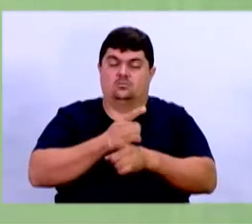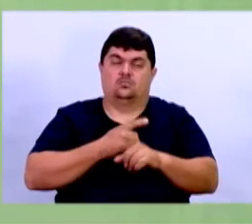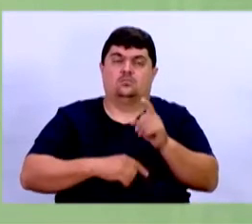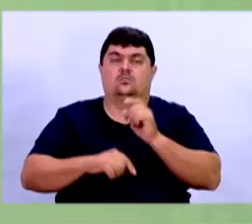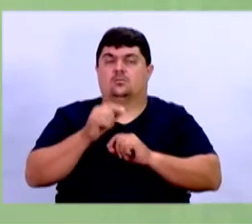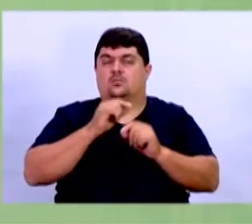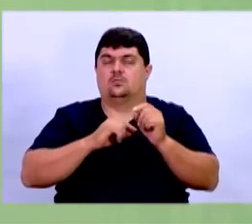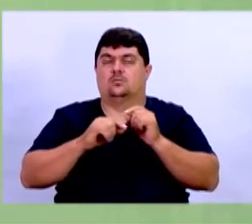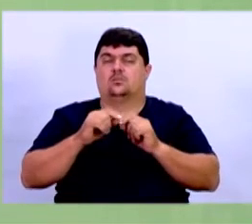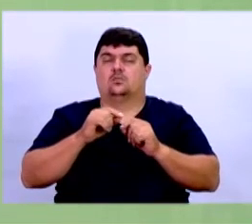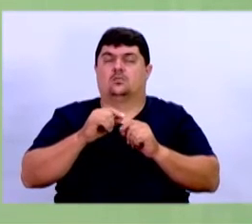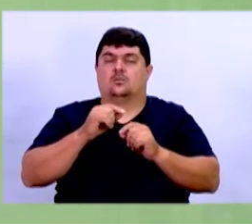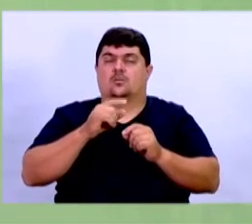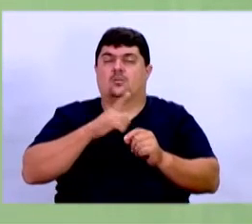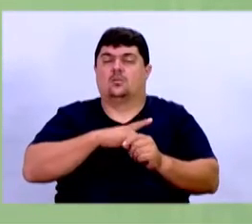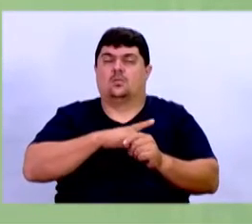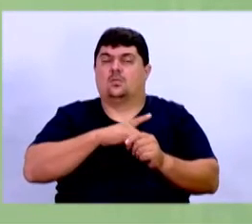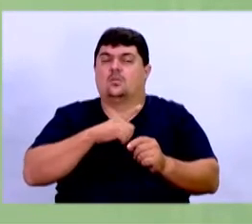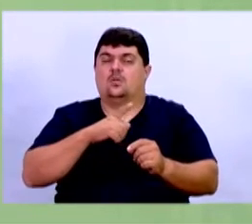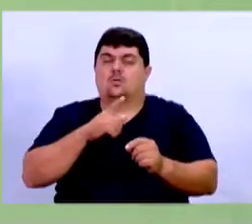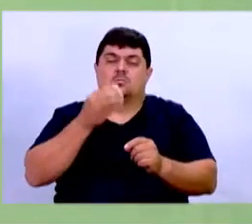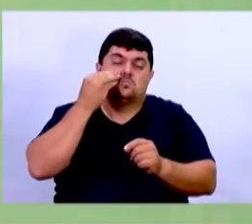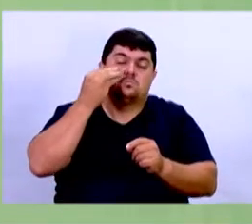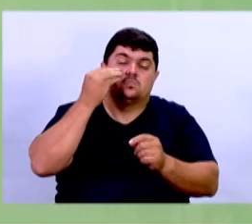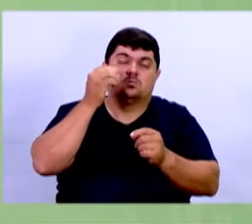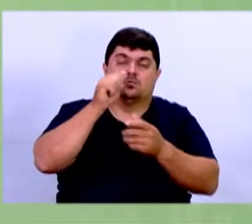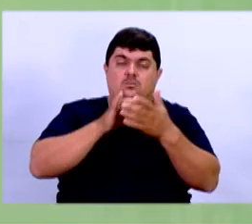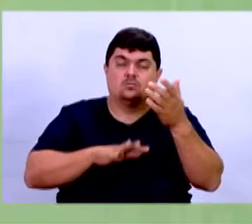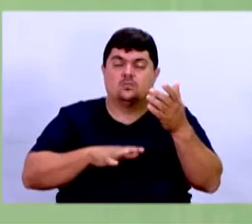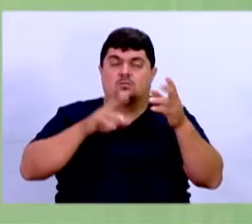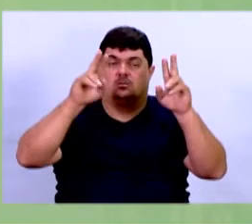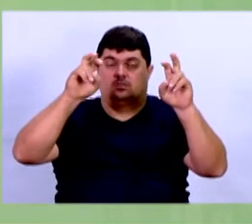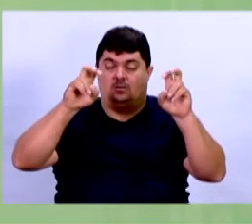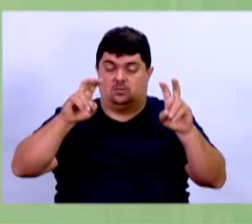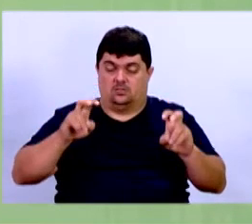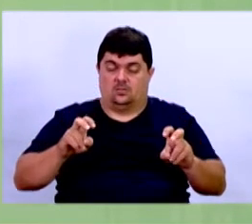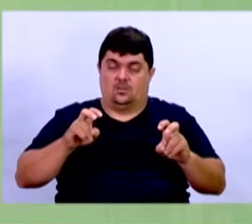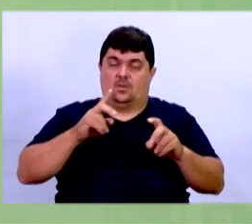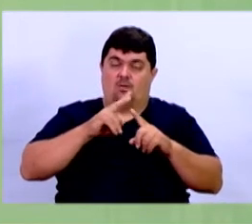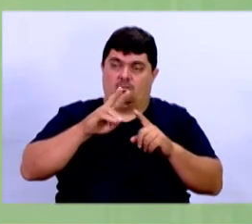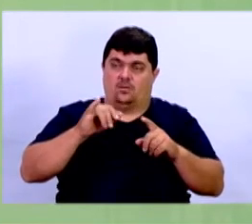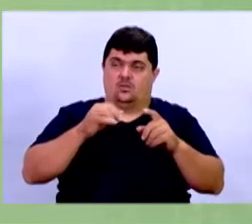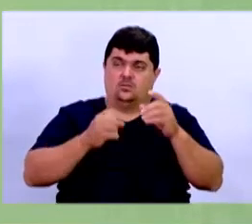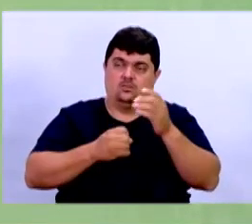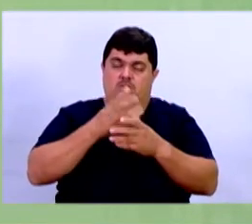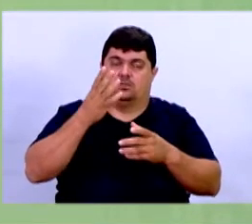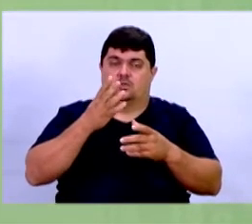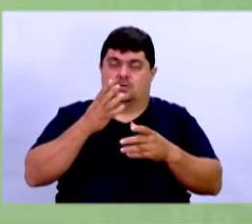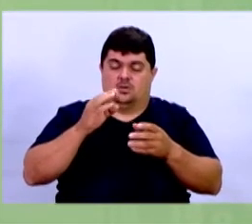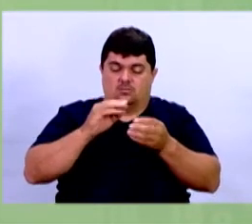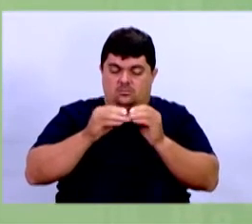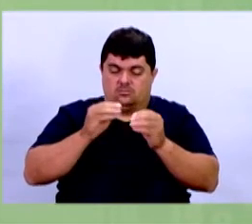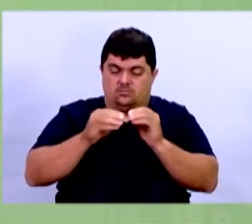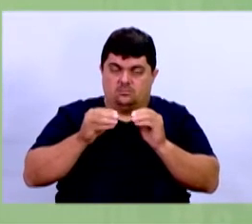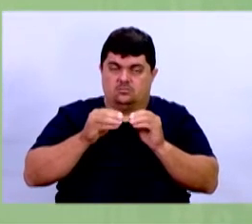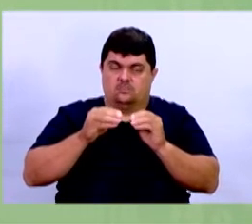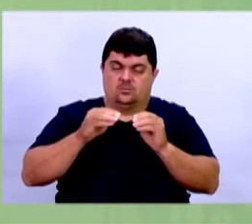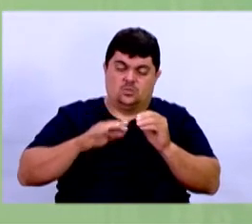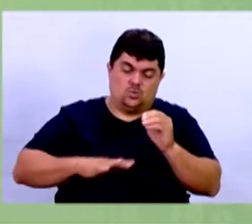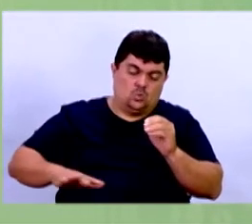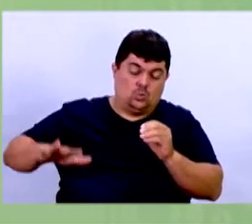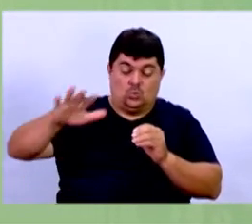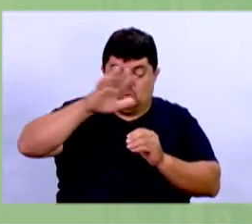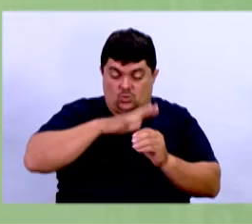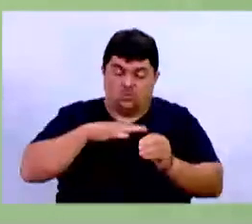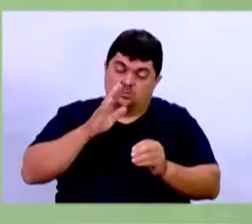os tópicos do material didático, onde basicamente irão criar uma base de dados que envolve tudo isso no